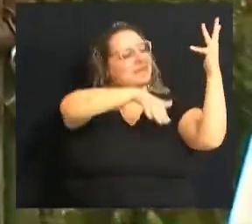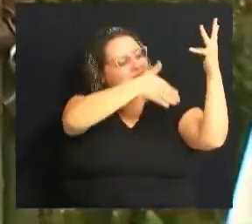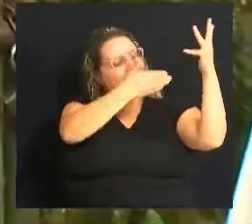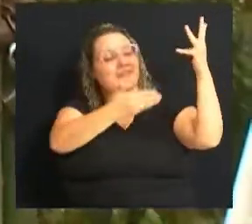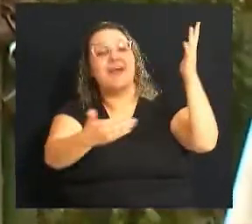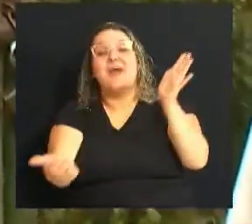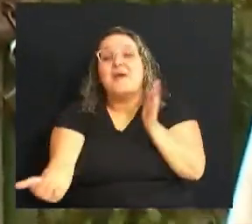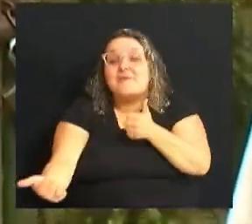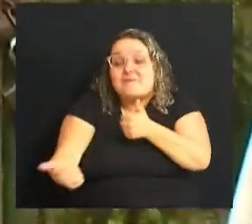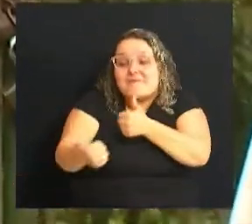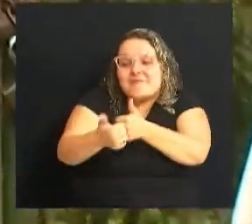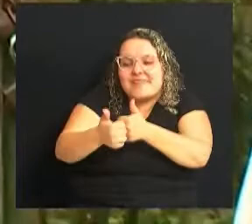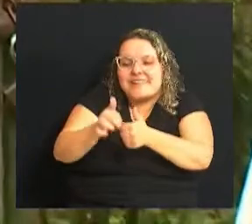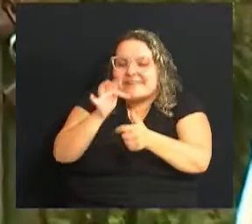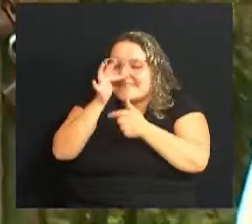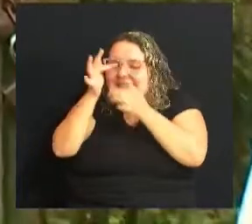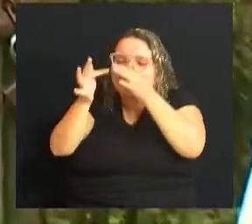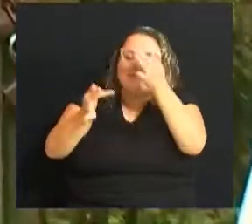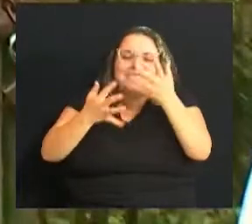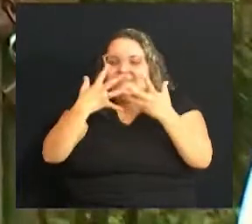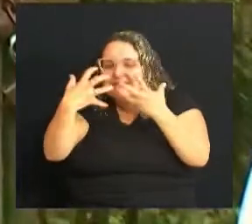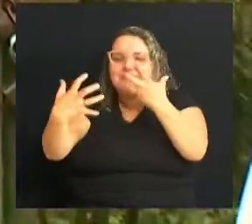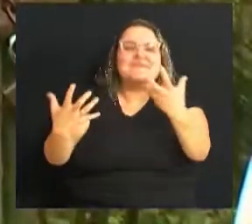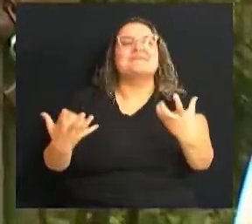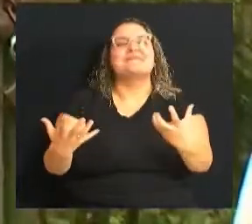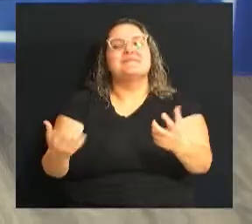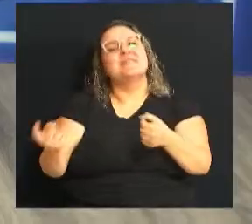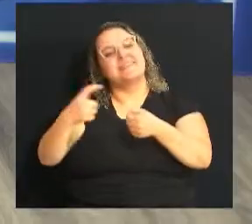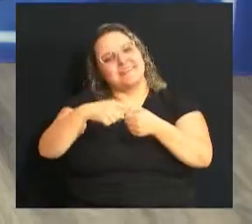da primavera. Eu volto com você, Gabriel.